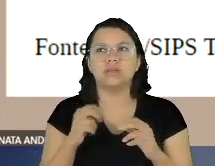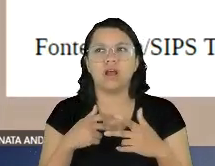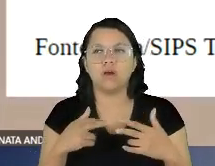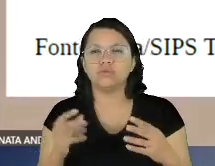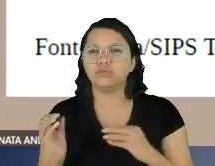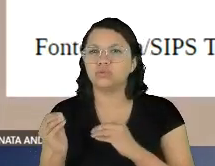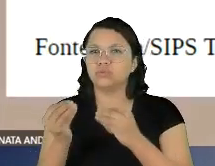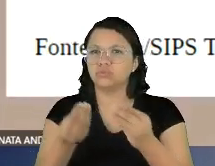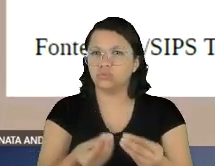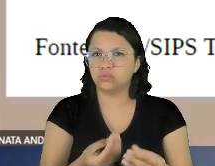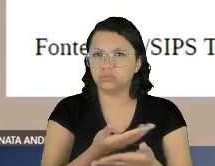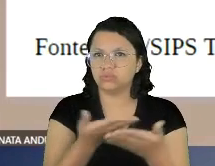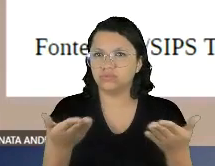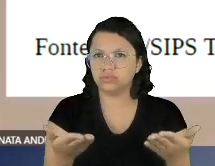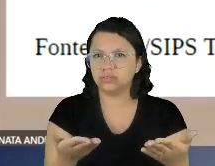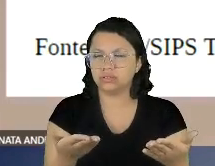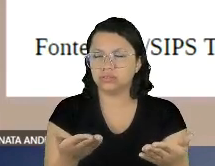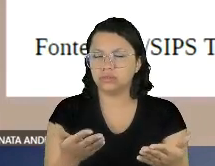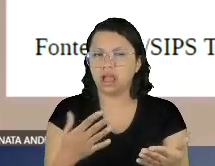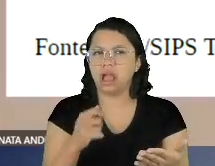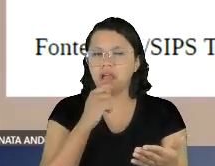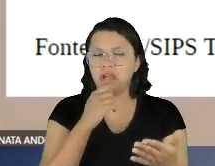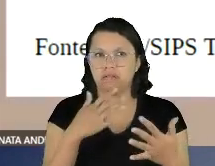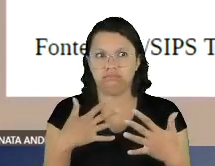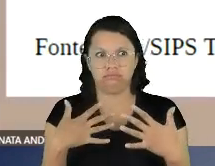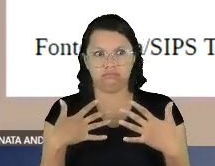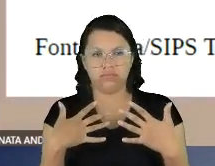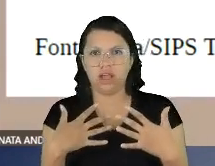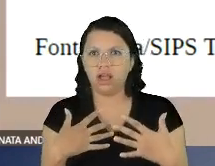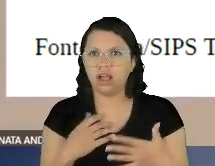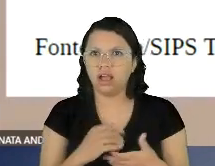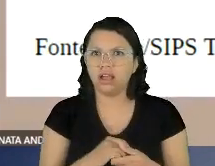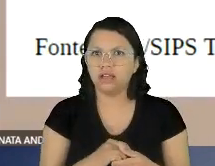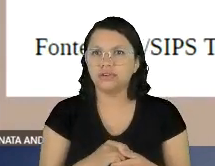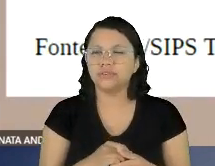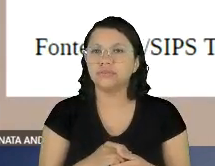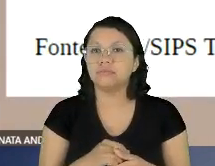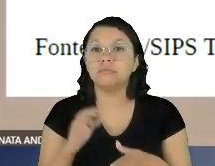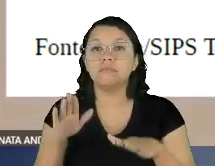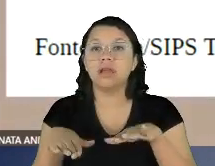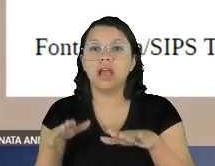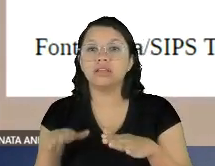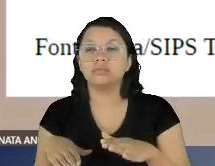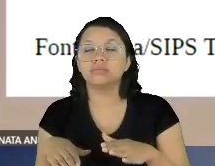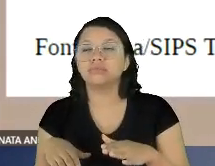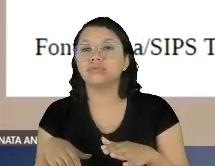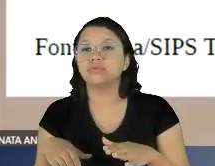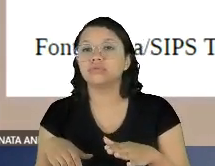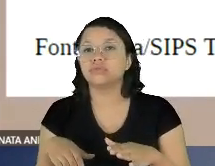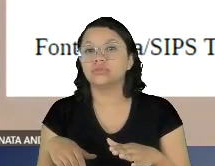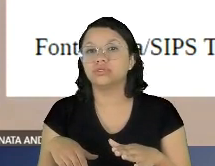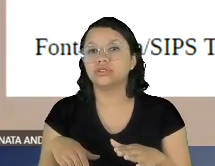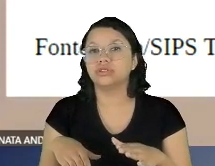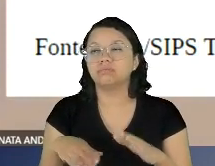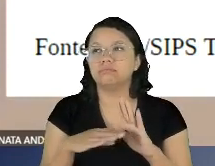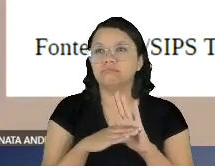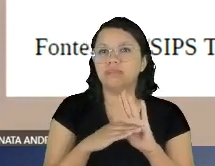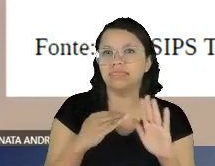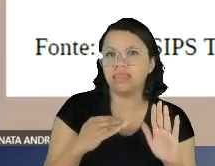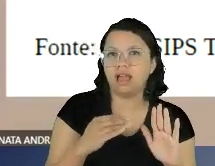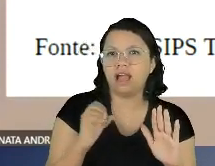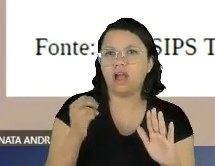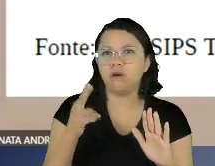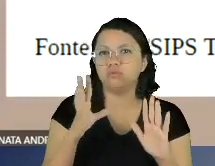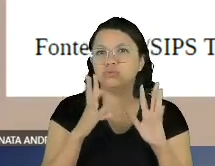para vocês, que eu acho ainda chocante. Ou seja, ainda que total ou